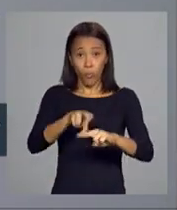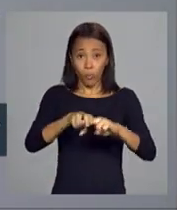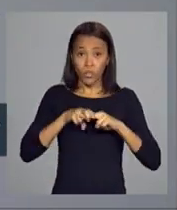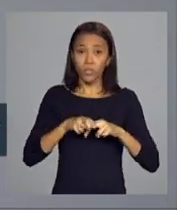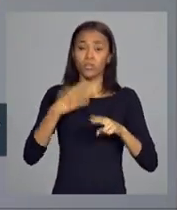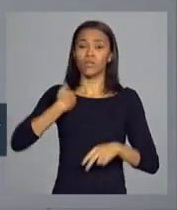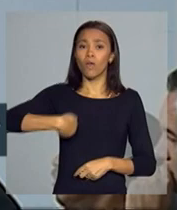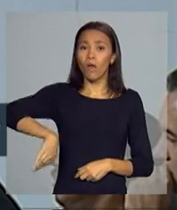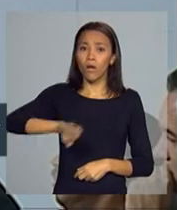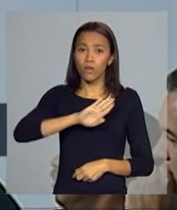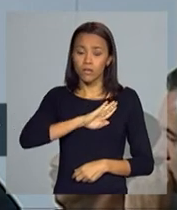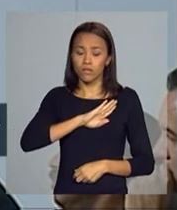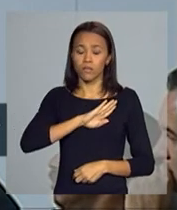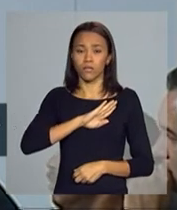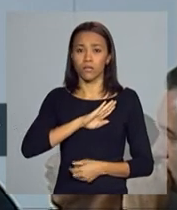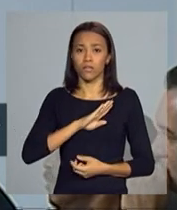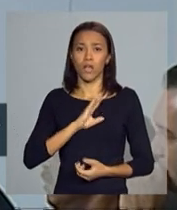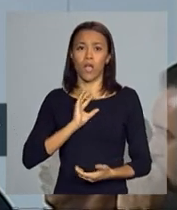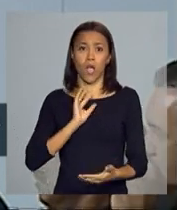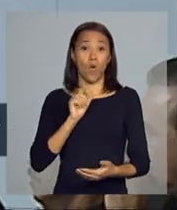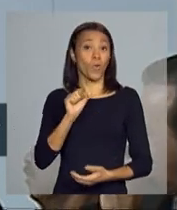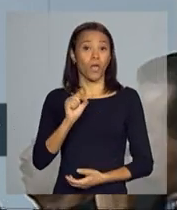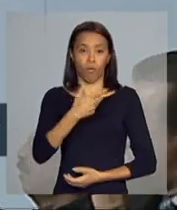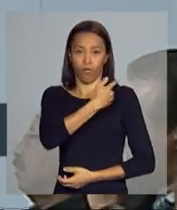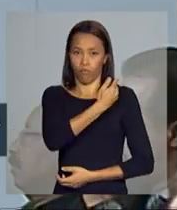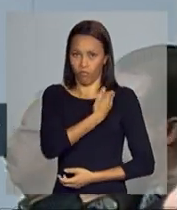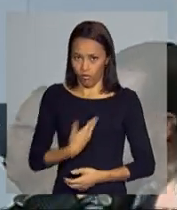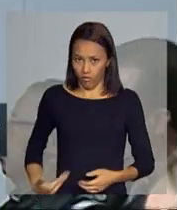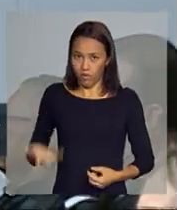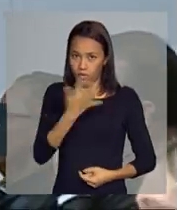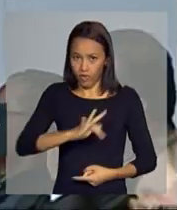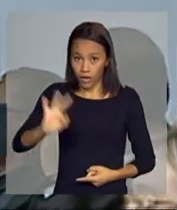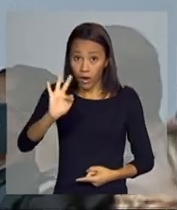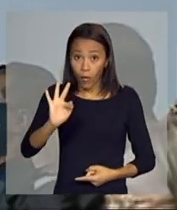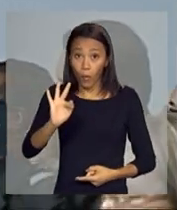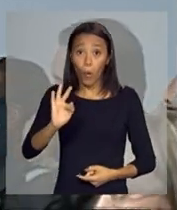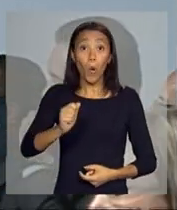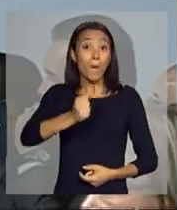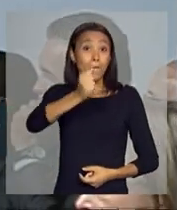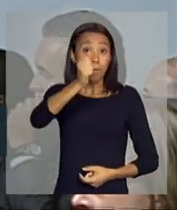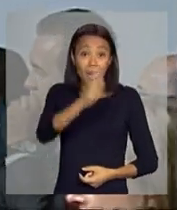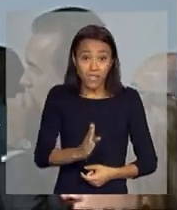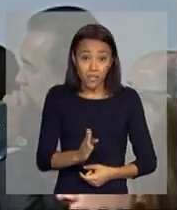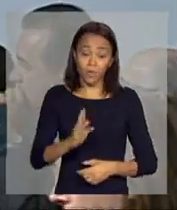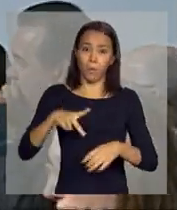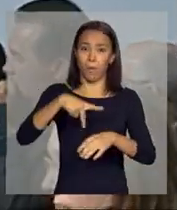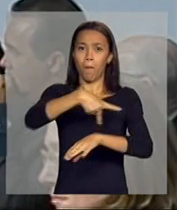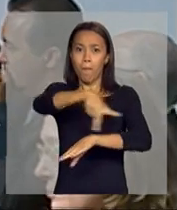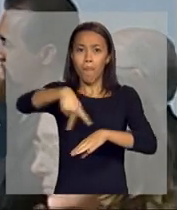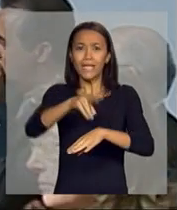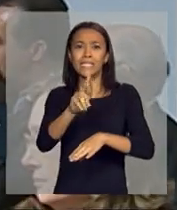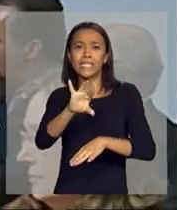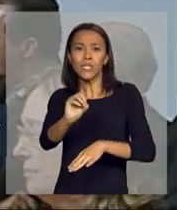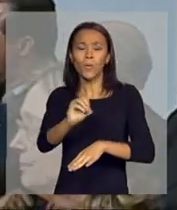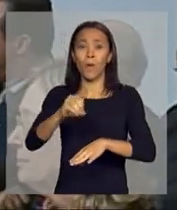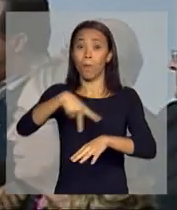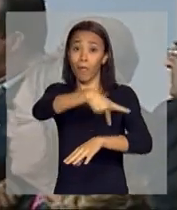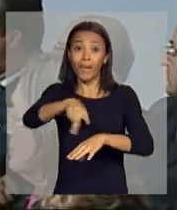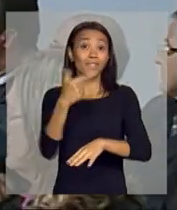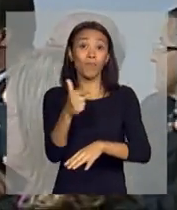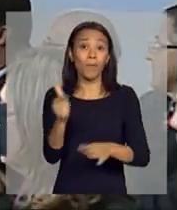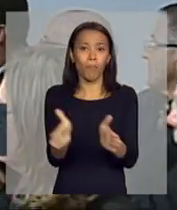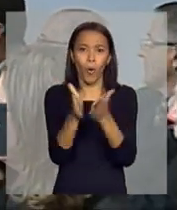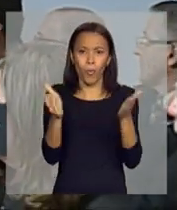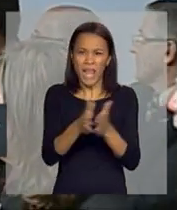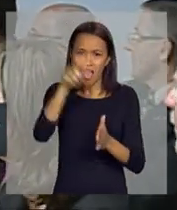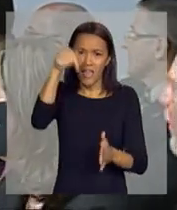nós colocamos governo federal, Brasil, país rico é país sem pobreza, porque esse país só